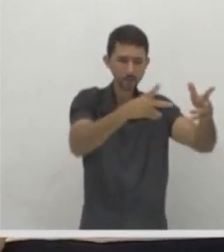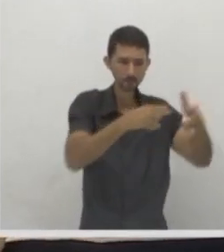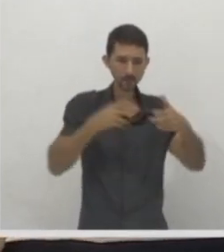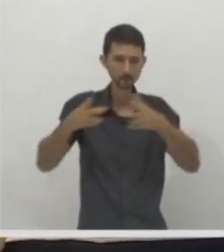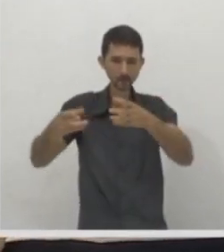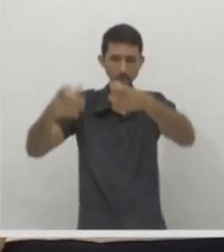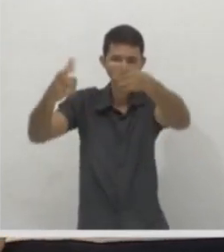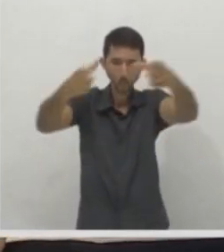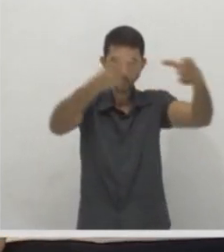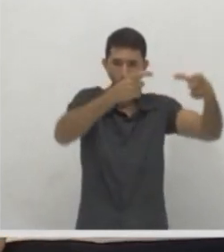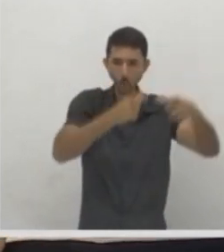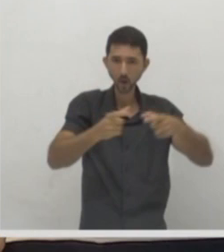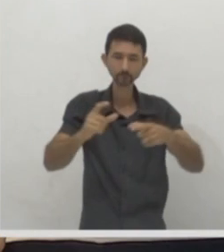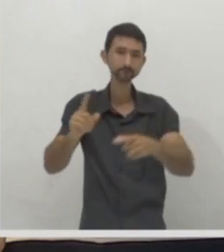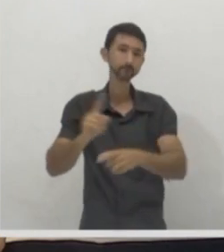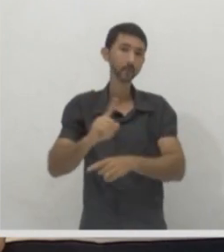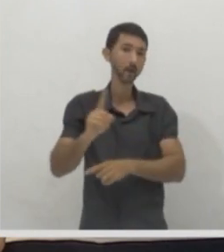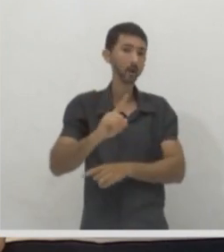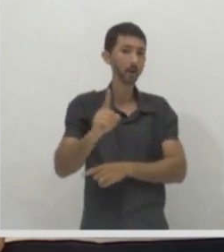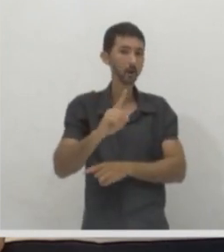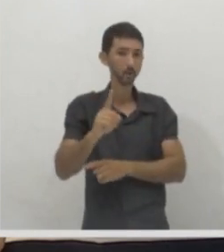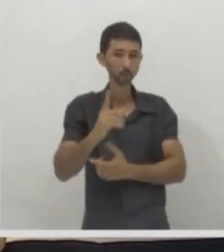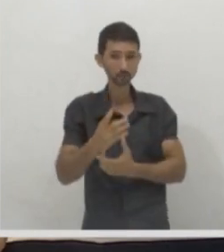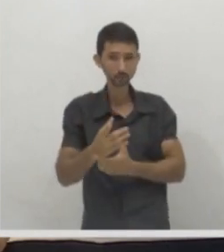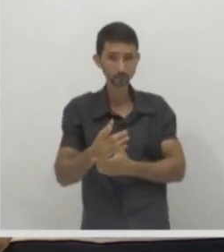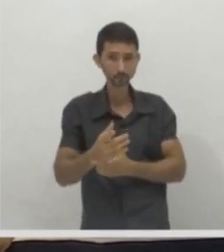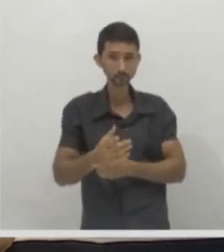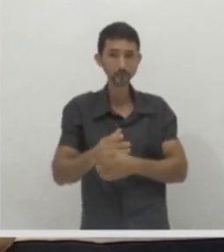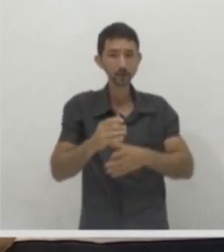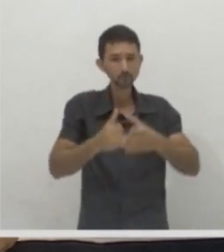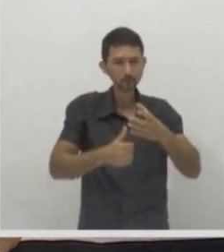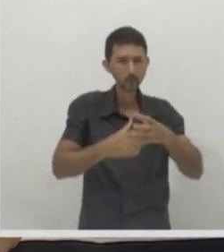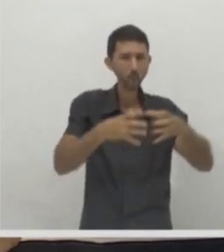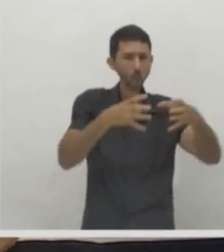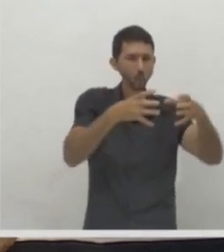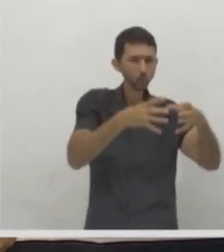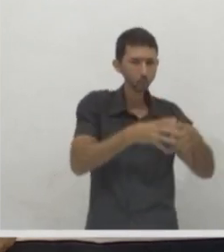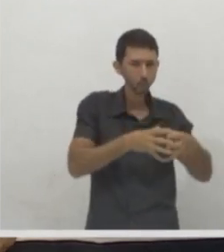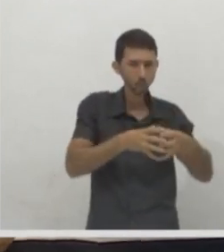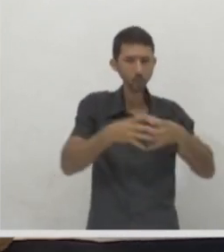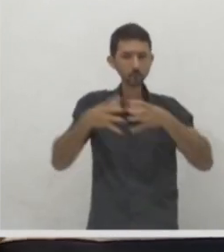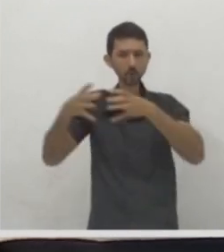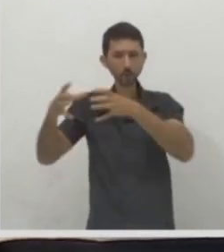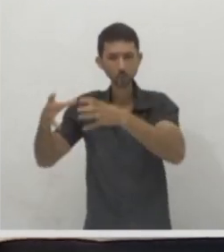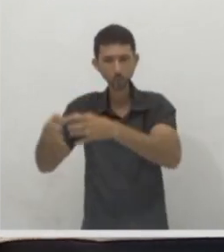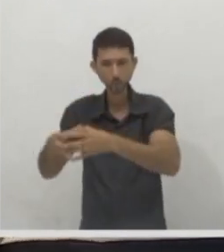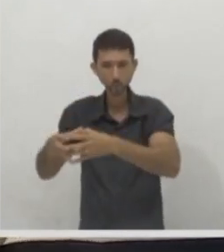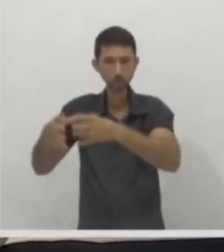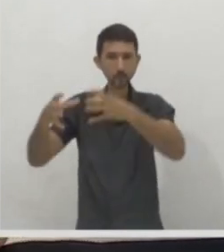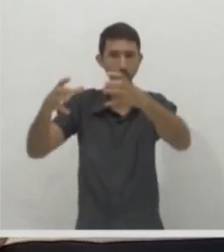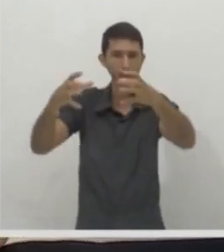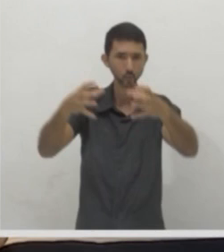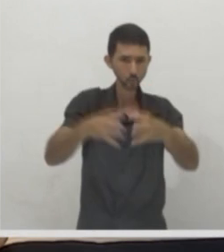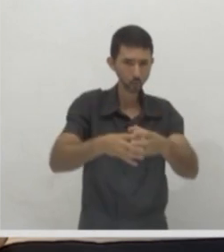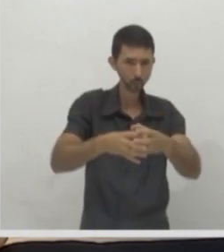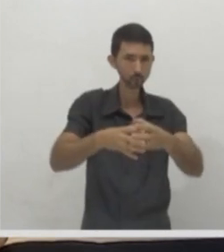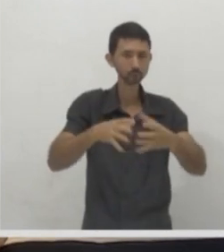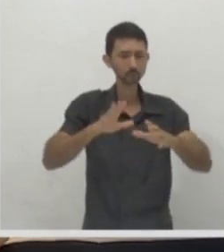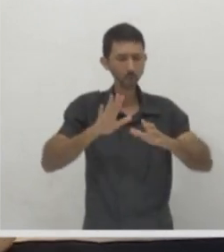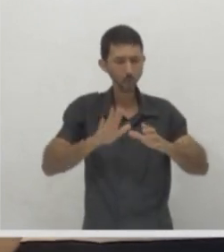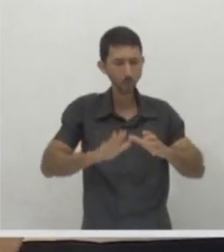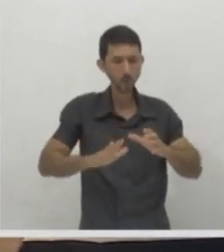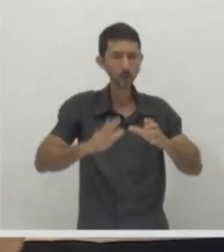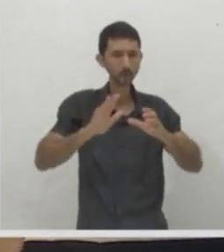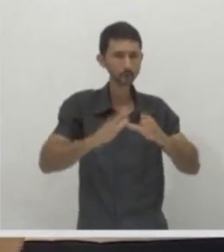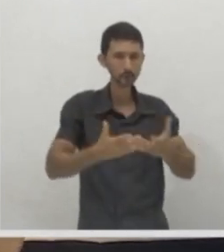planeta, ok? Os primeiros grupos que utilizaram, né, essas descobertas, nós